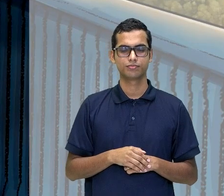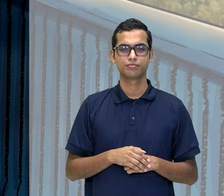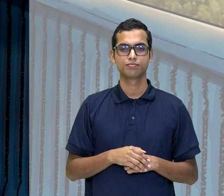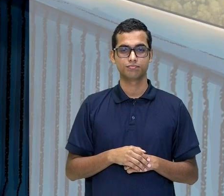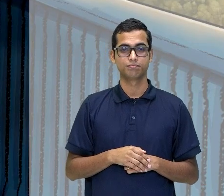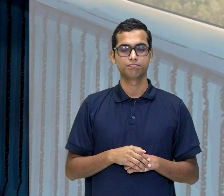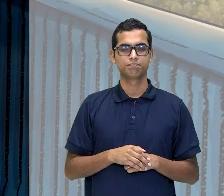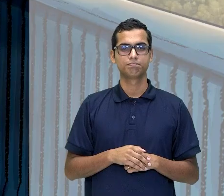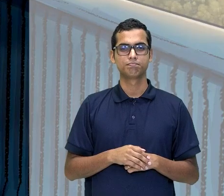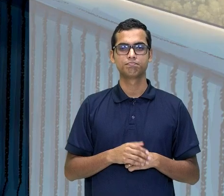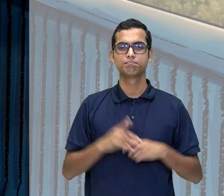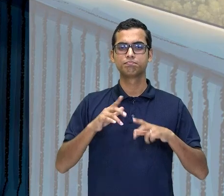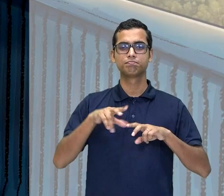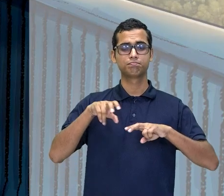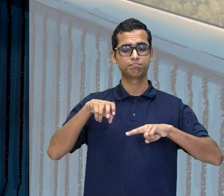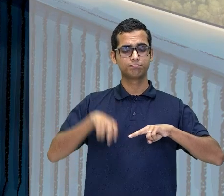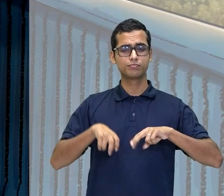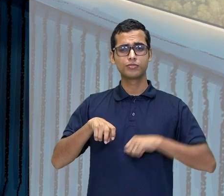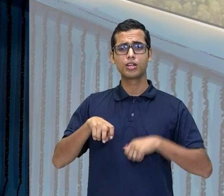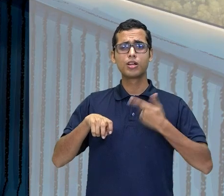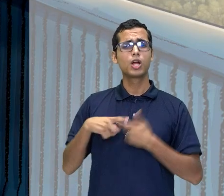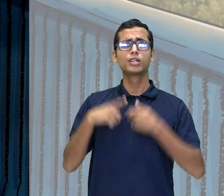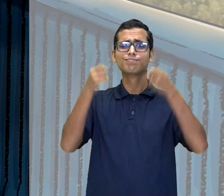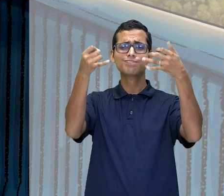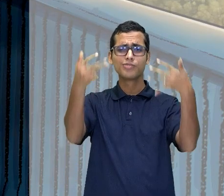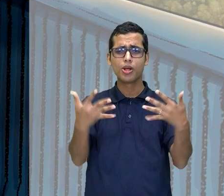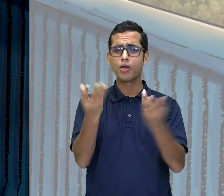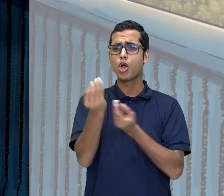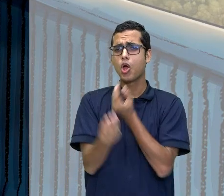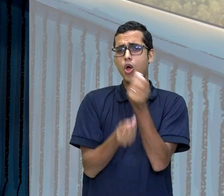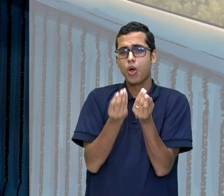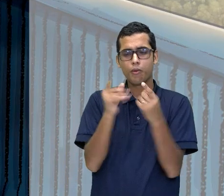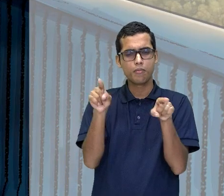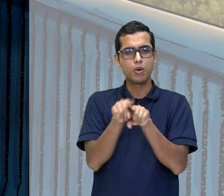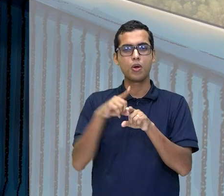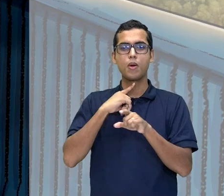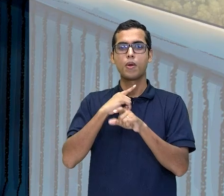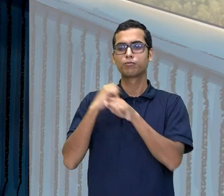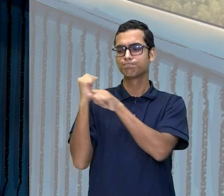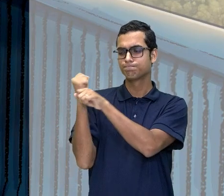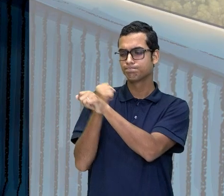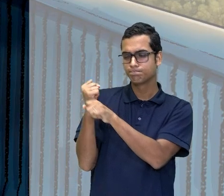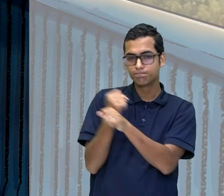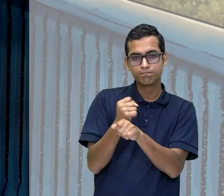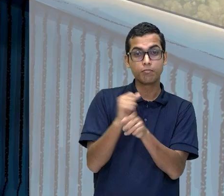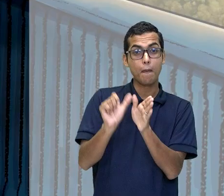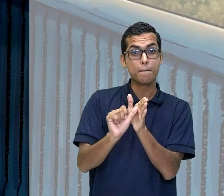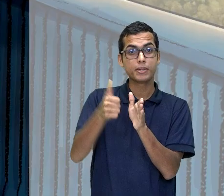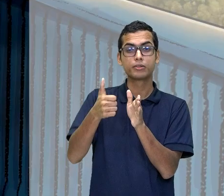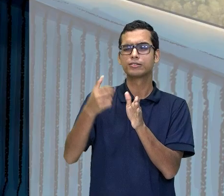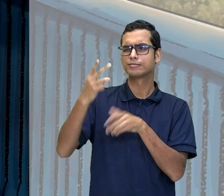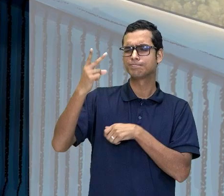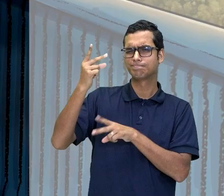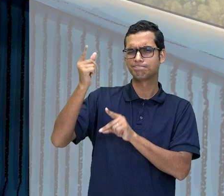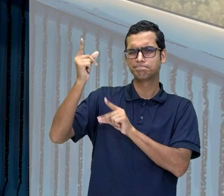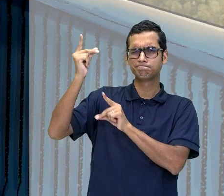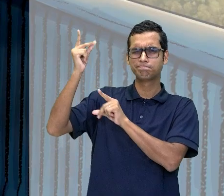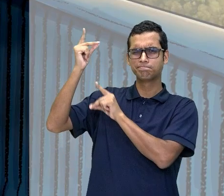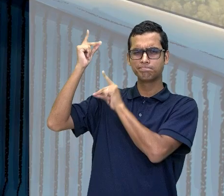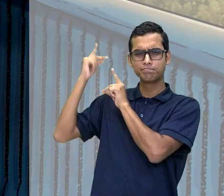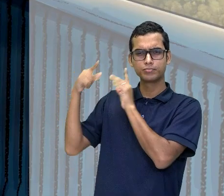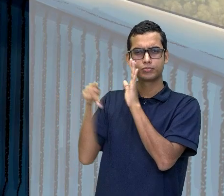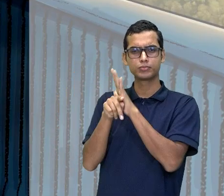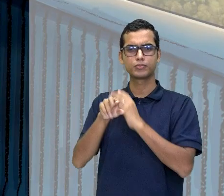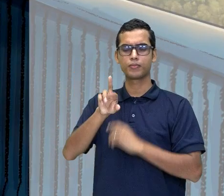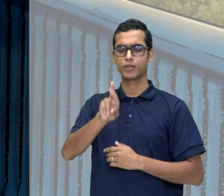para a gente falar um pouquinho sobre os primeiros anos da República Brasileira, a chamada República Velha ou